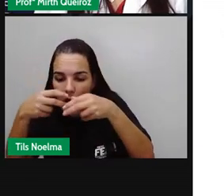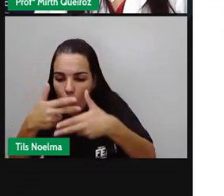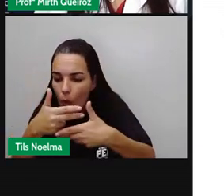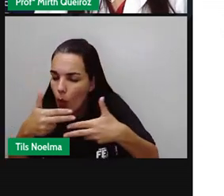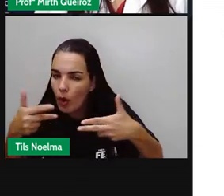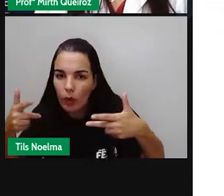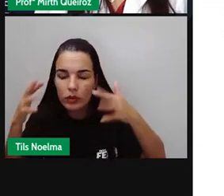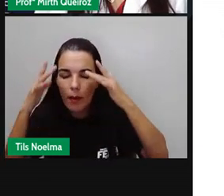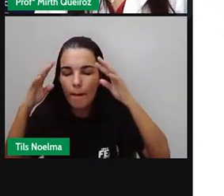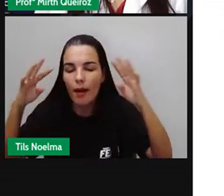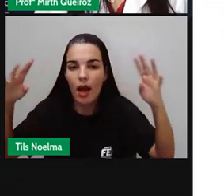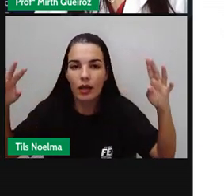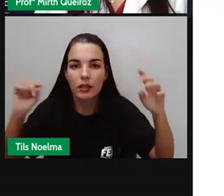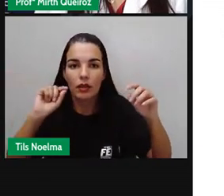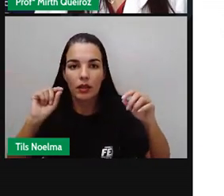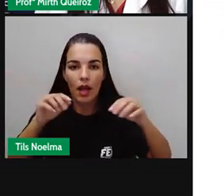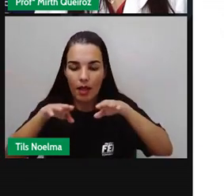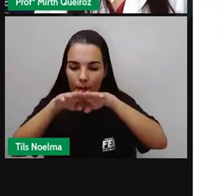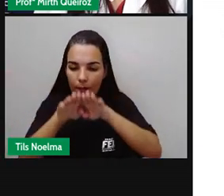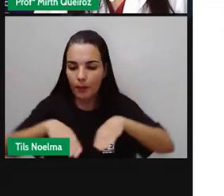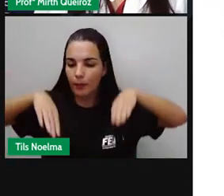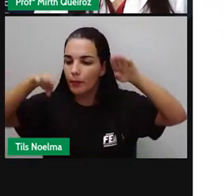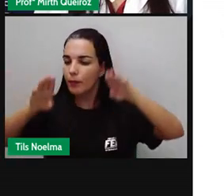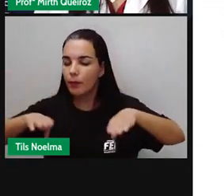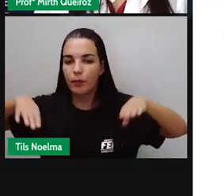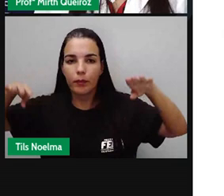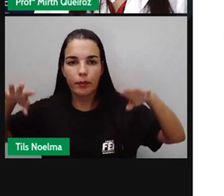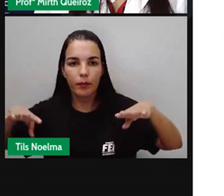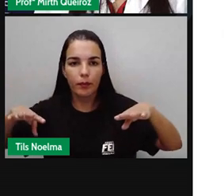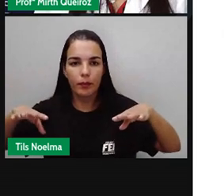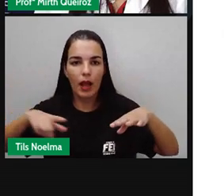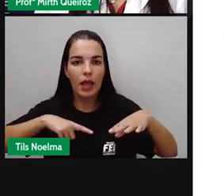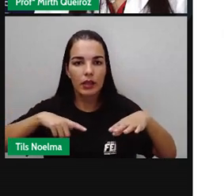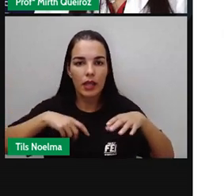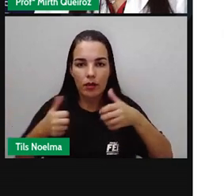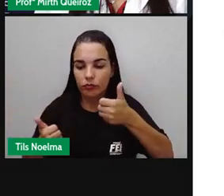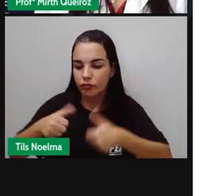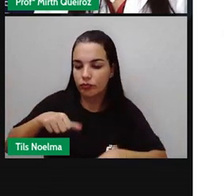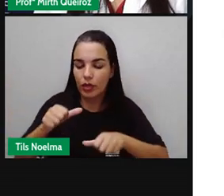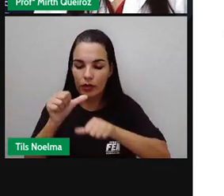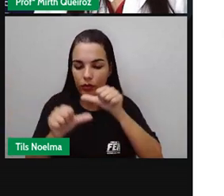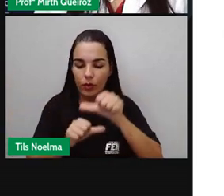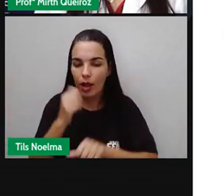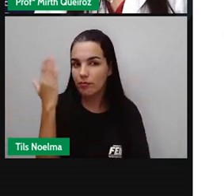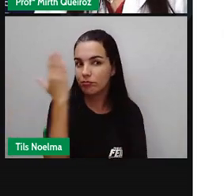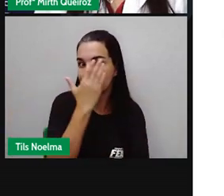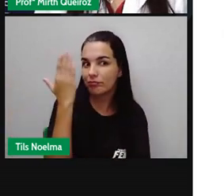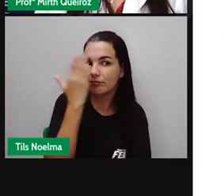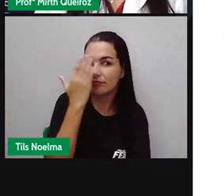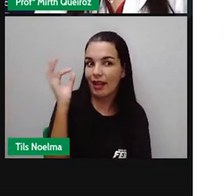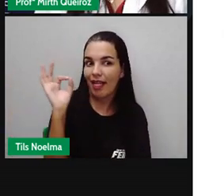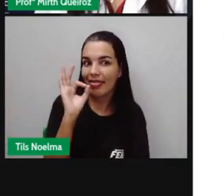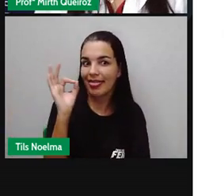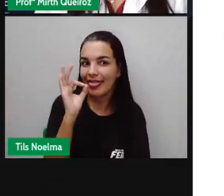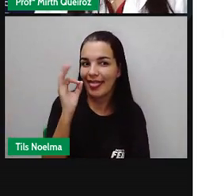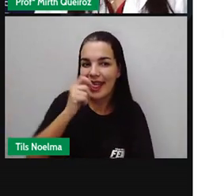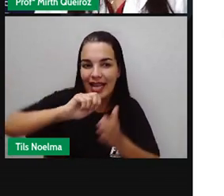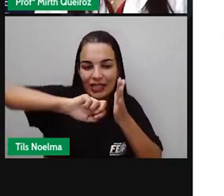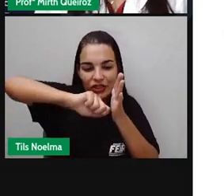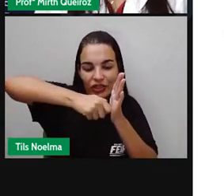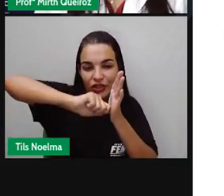um bilhete de loteria premiado, uma fórmula que torna invisível, uma chave que abre todas